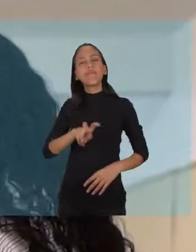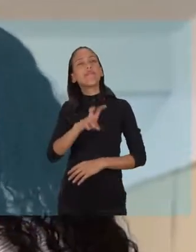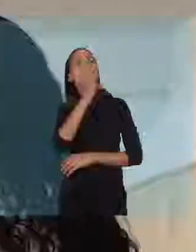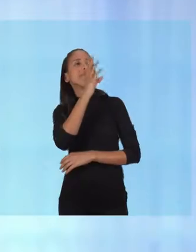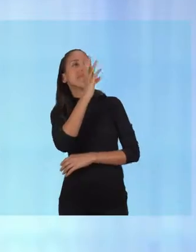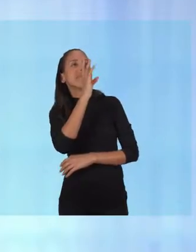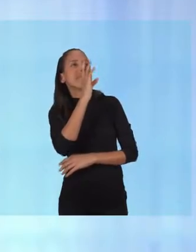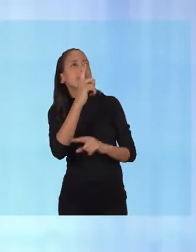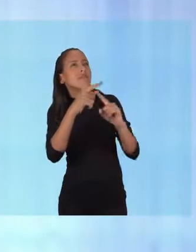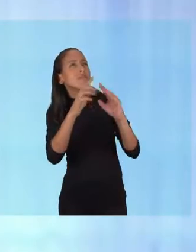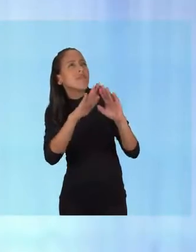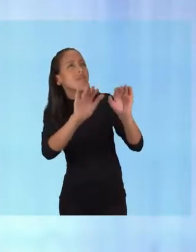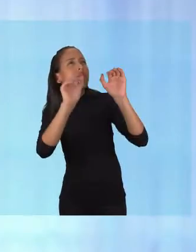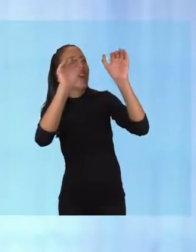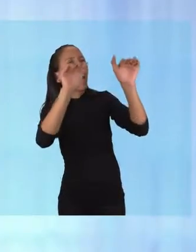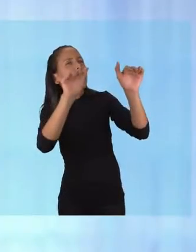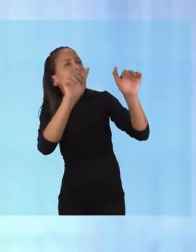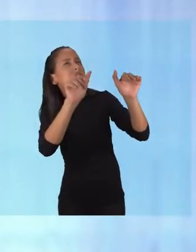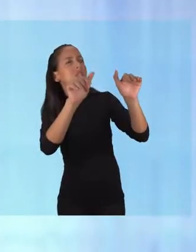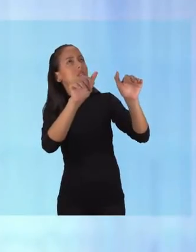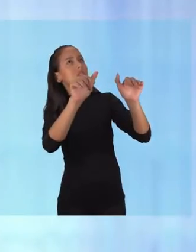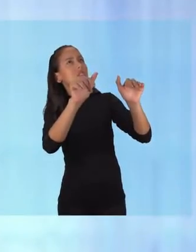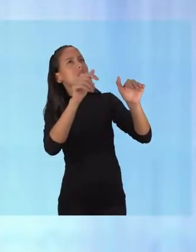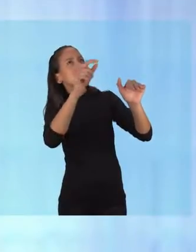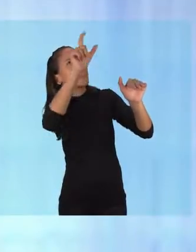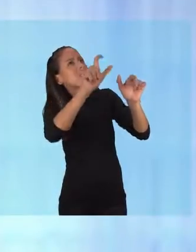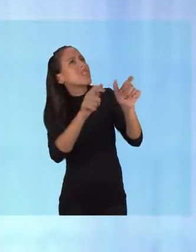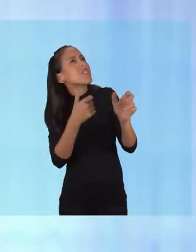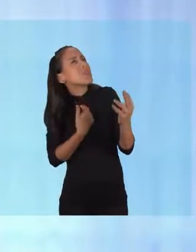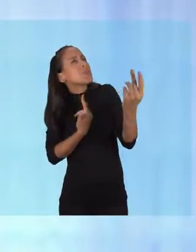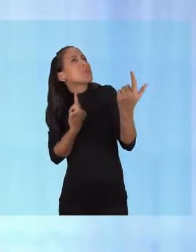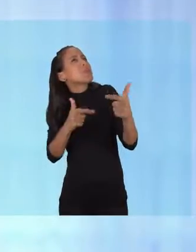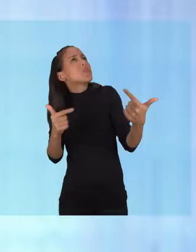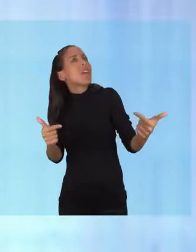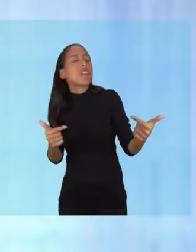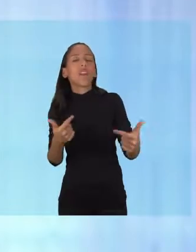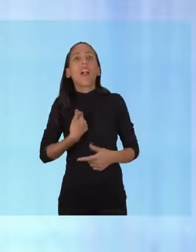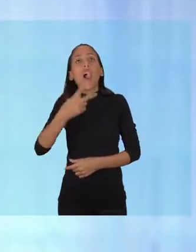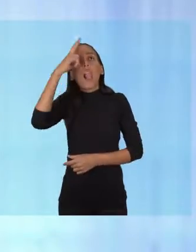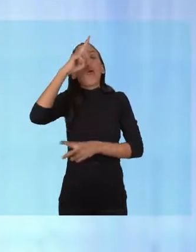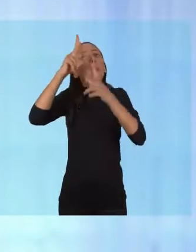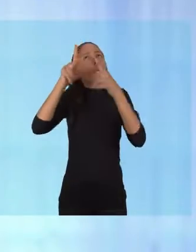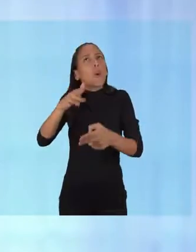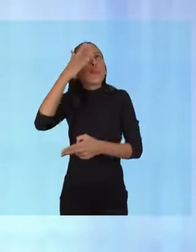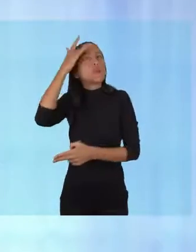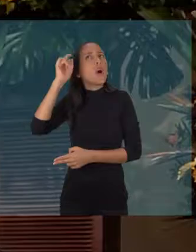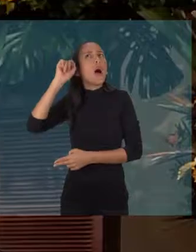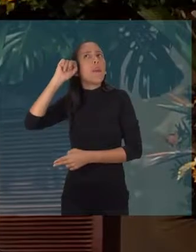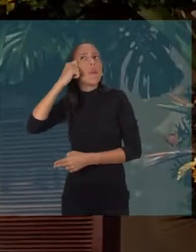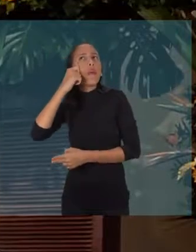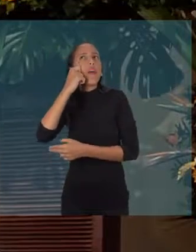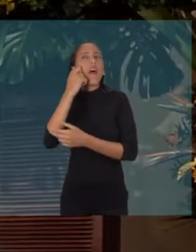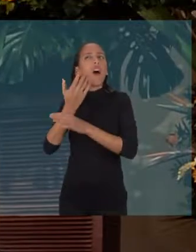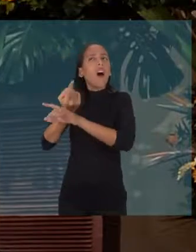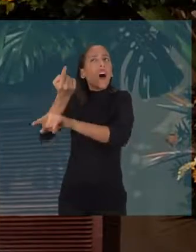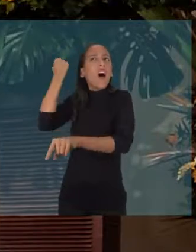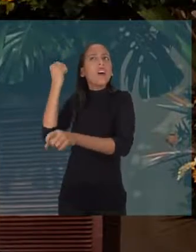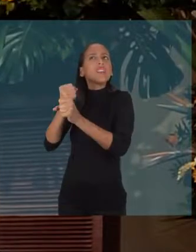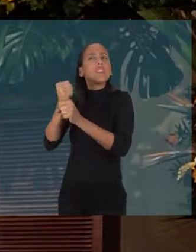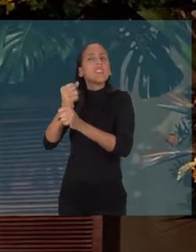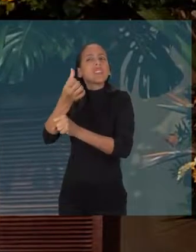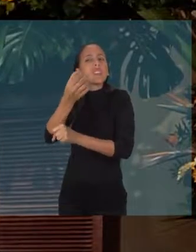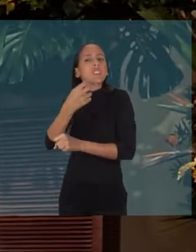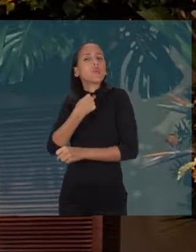não ver alguém que me representa, me faz lembrar dos negros que até a década de 60 não podiam entrar na Igreja dos Brancos.